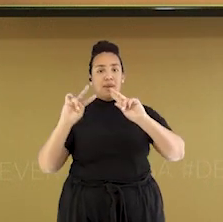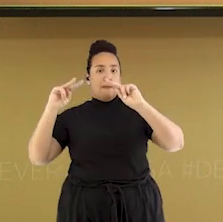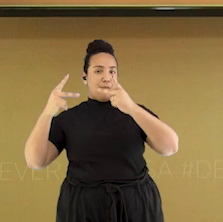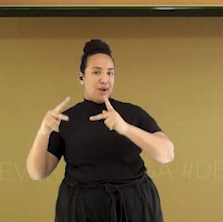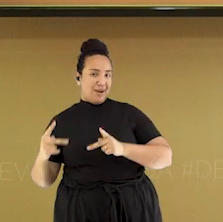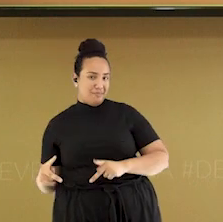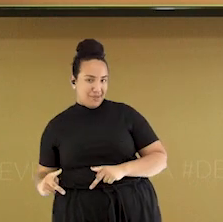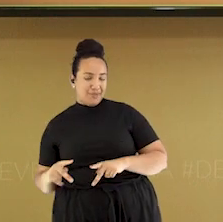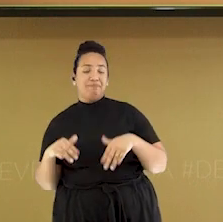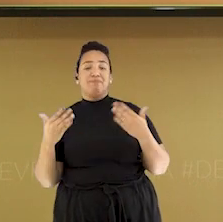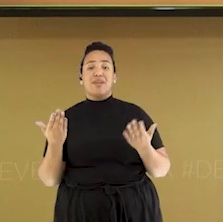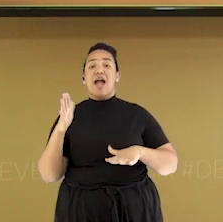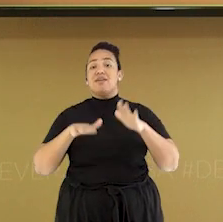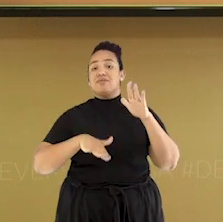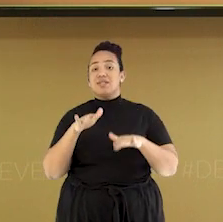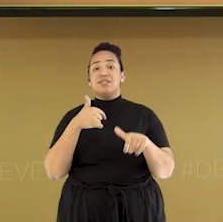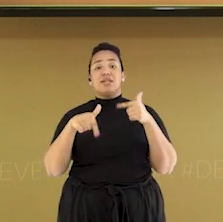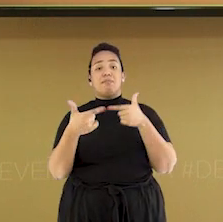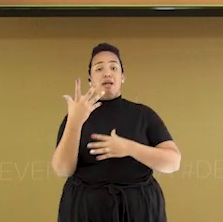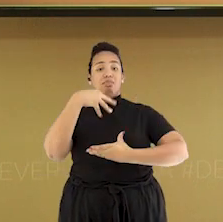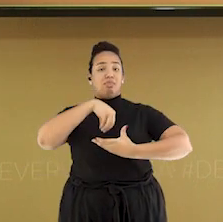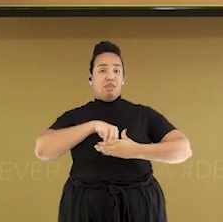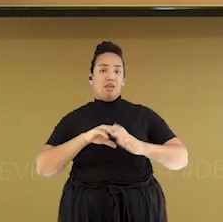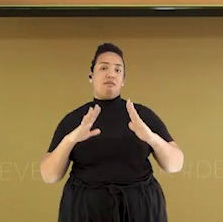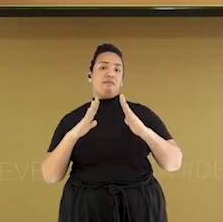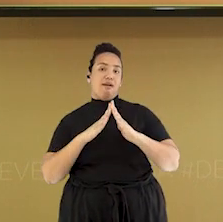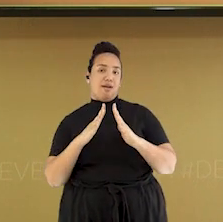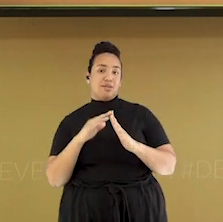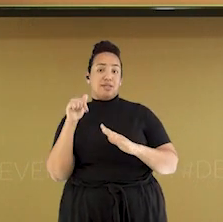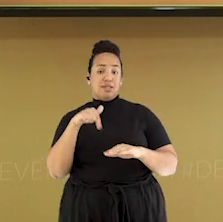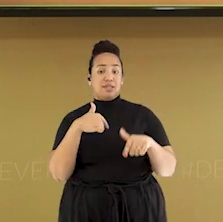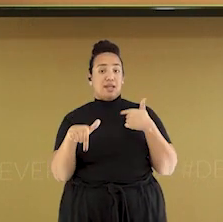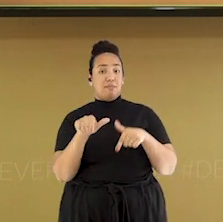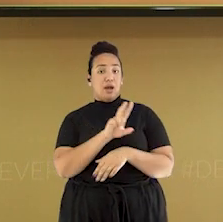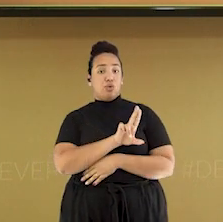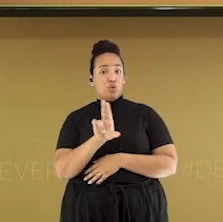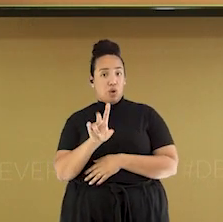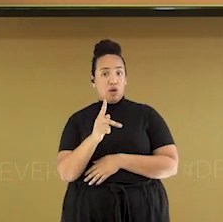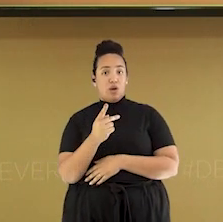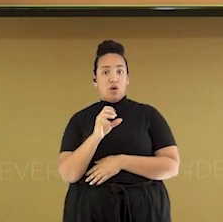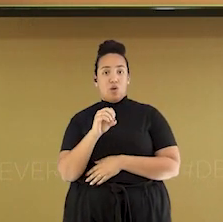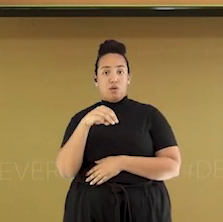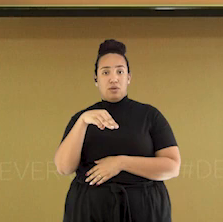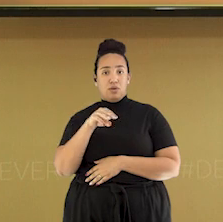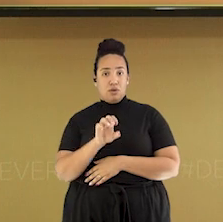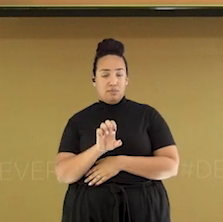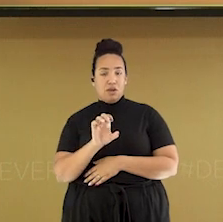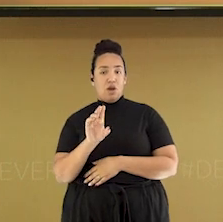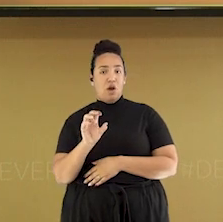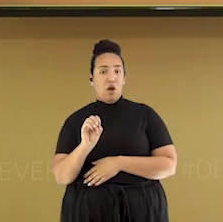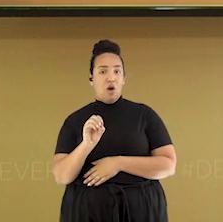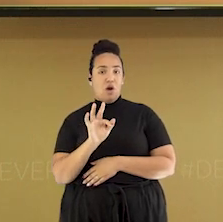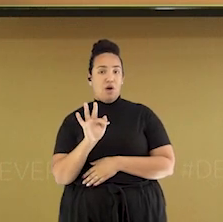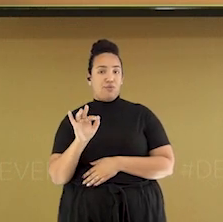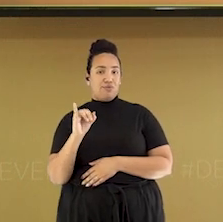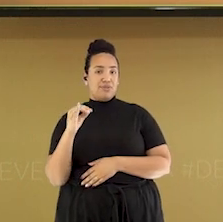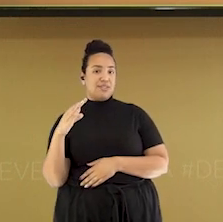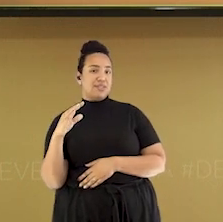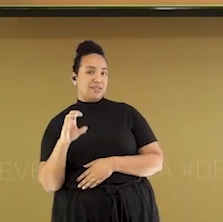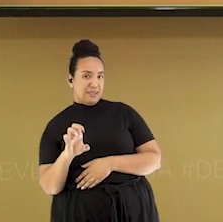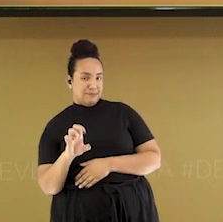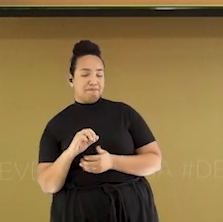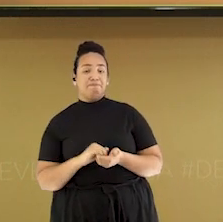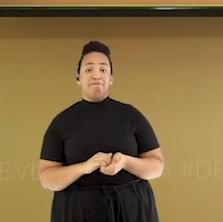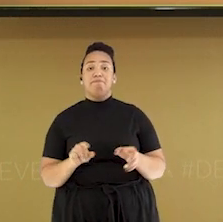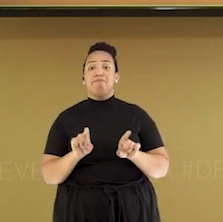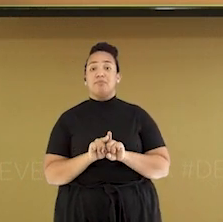eles trabalham de casa, e a esse tipo de trabalho podemos dar o nome de home office. Outro tipo de trabalho é o